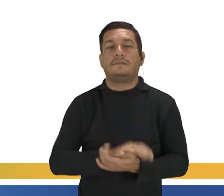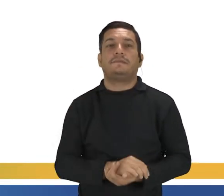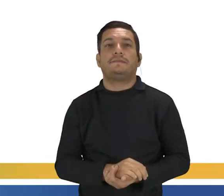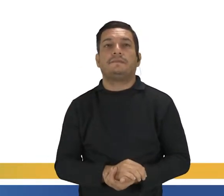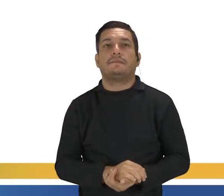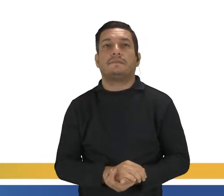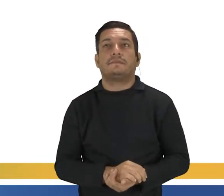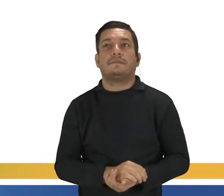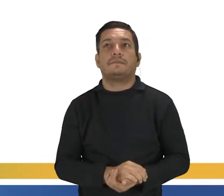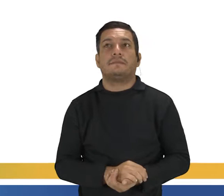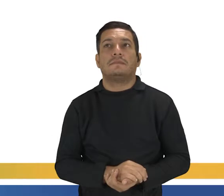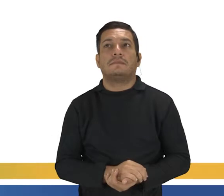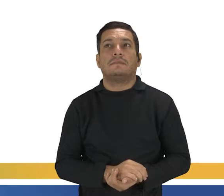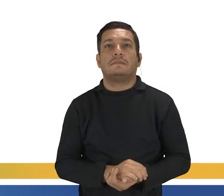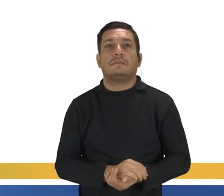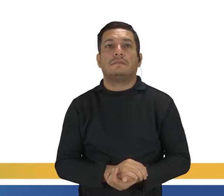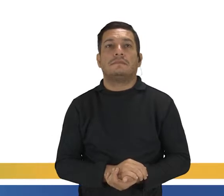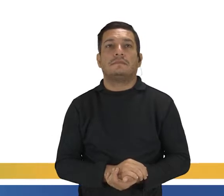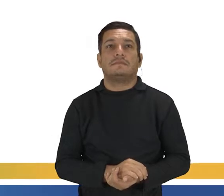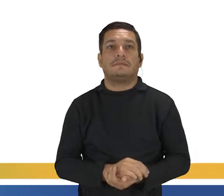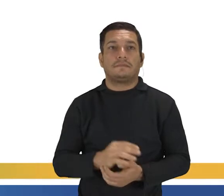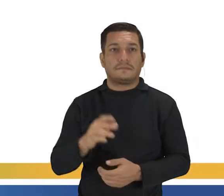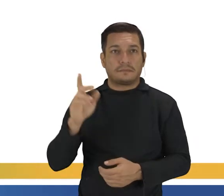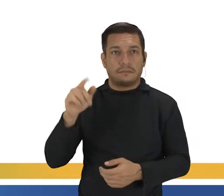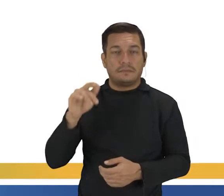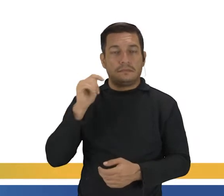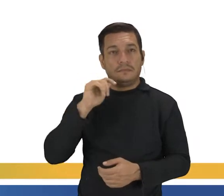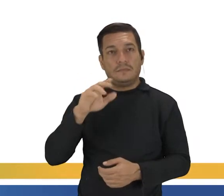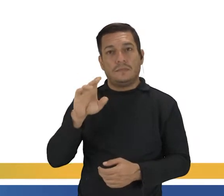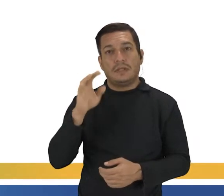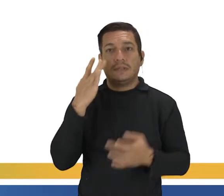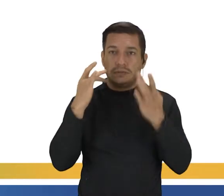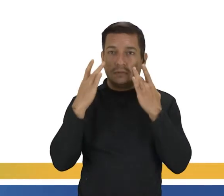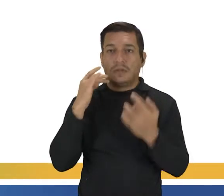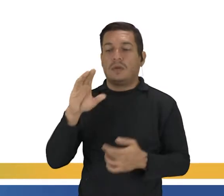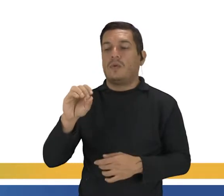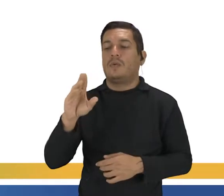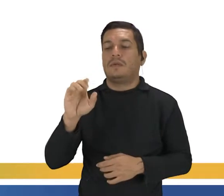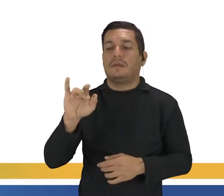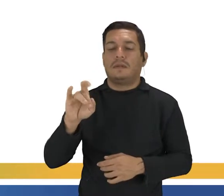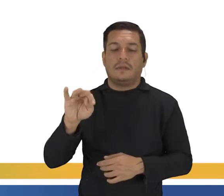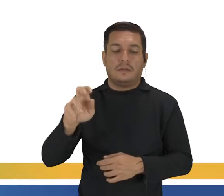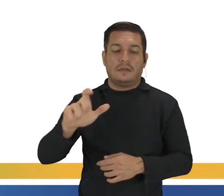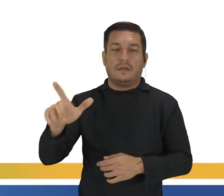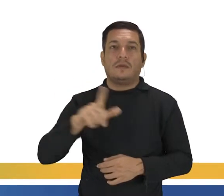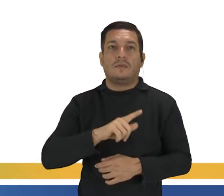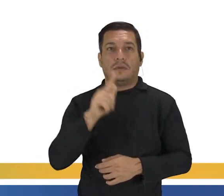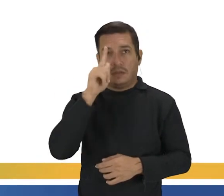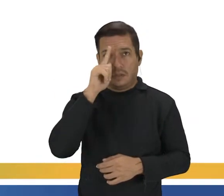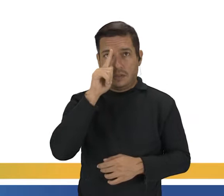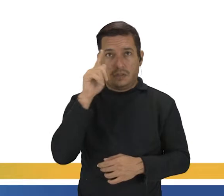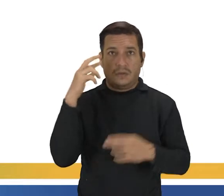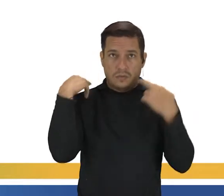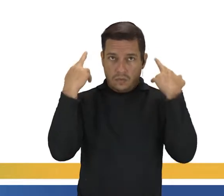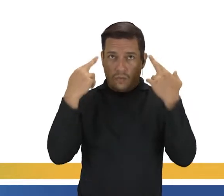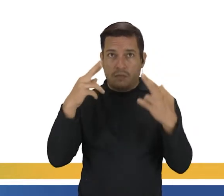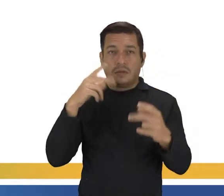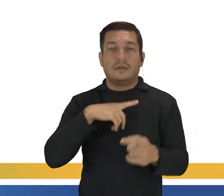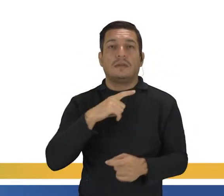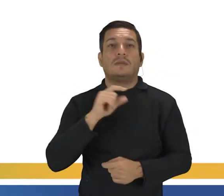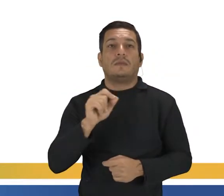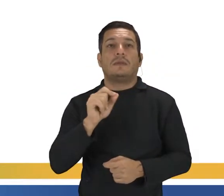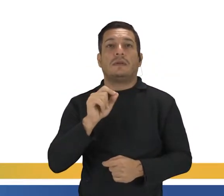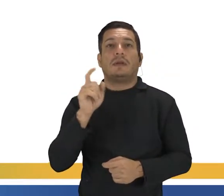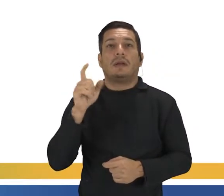Média. Primórdios do teatro ocidental. No teatro grego e romano, a iluminação é